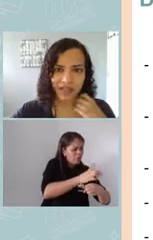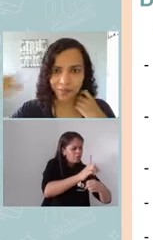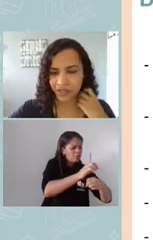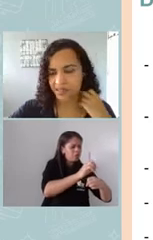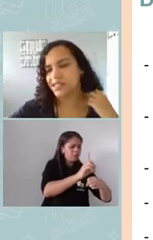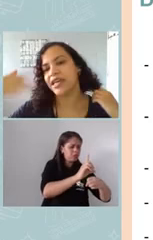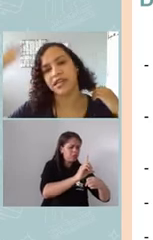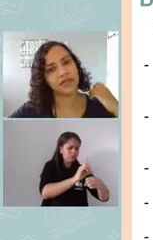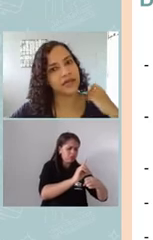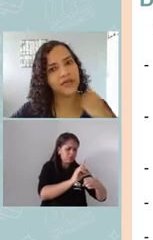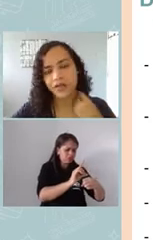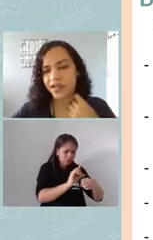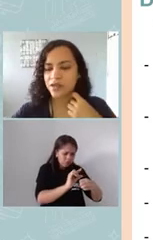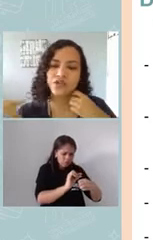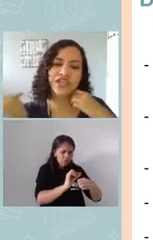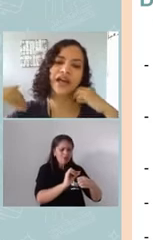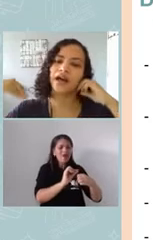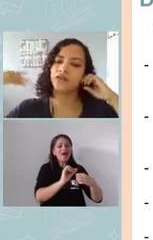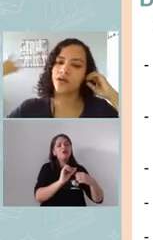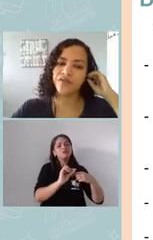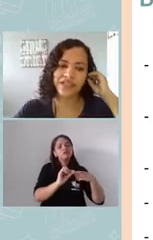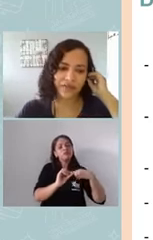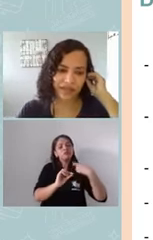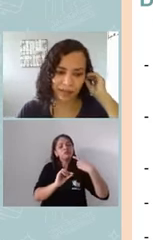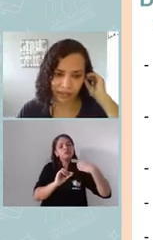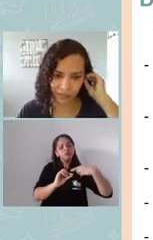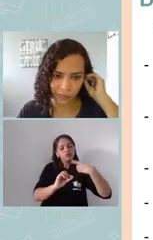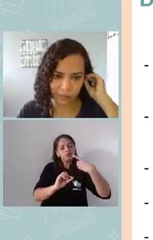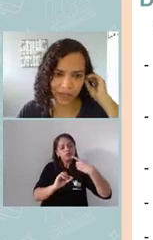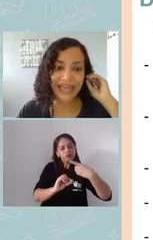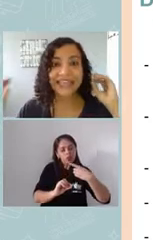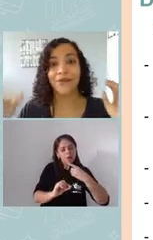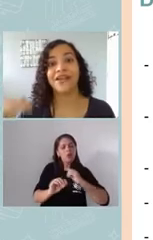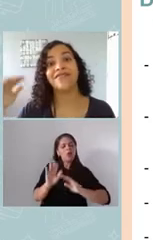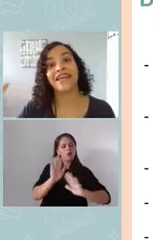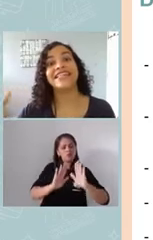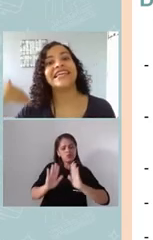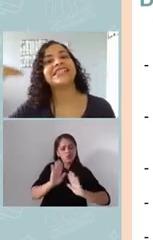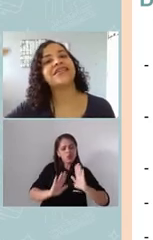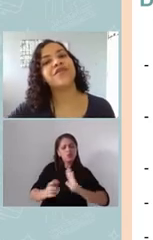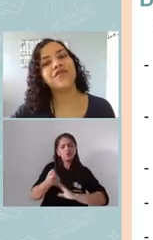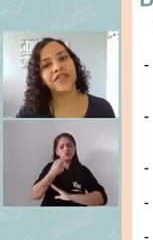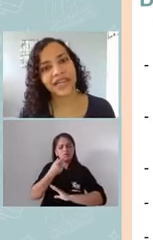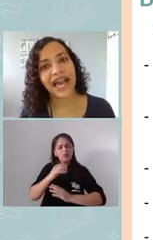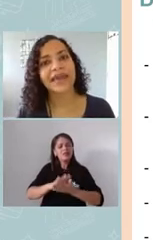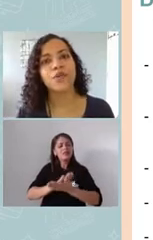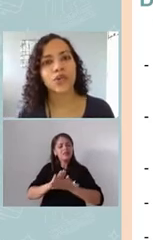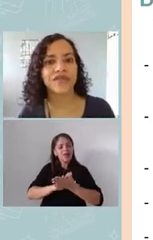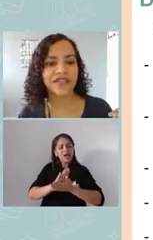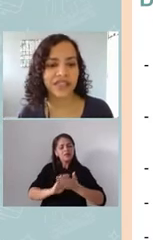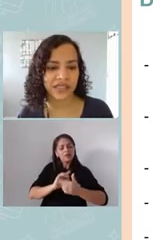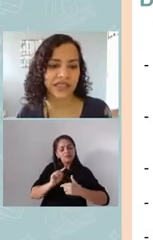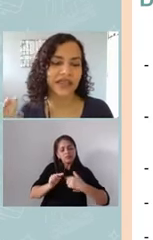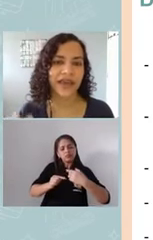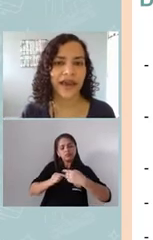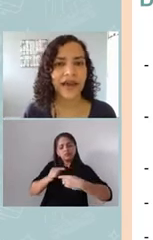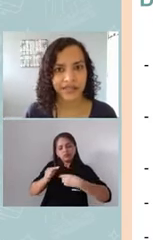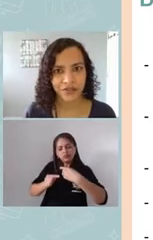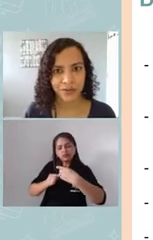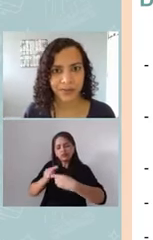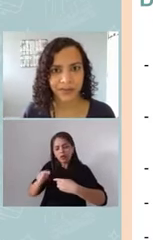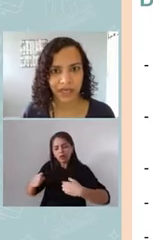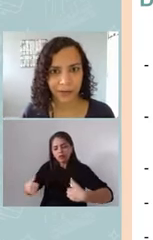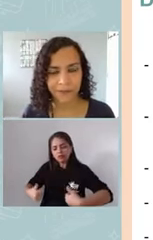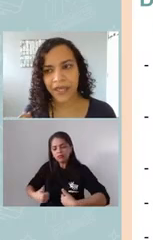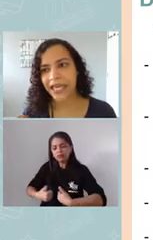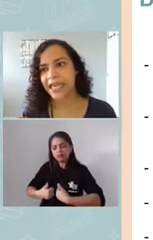passar do tempo, né, se ele não foi diagnosticado, não fizer o tratamento, então ele vai desenvolver a imunodeficiência, que é a